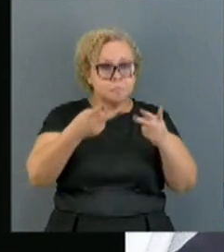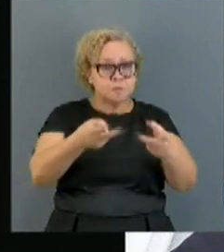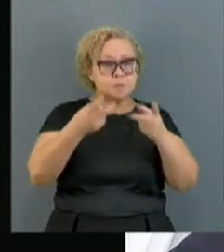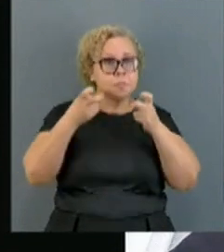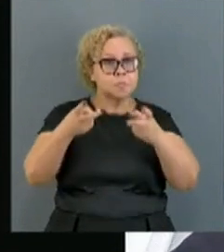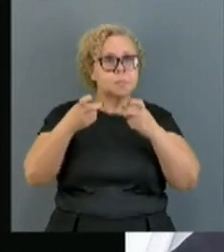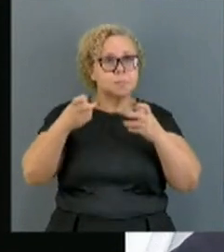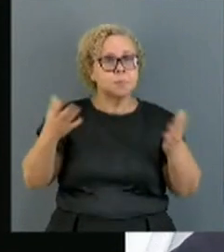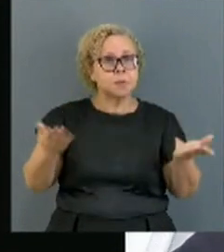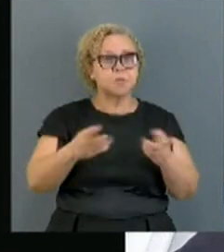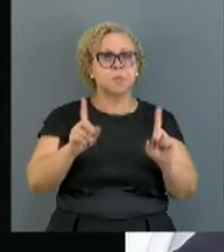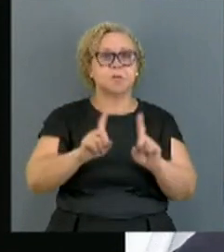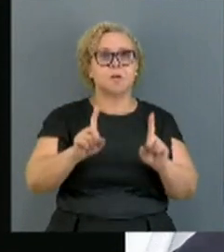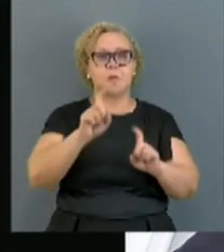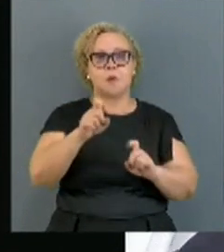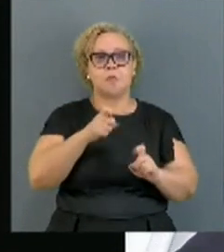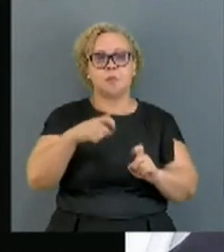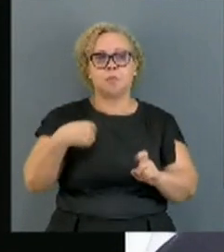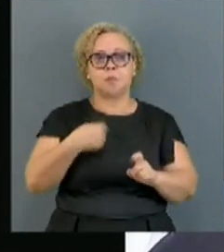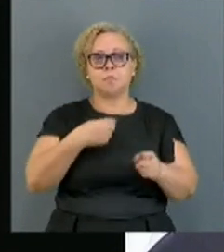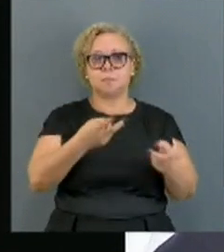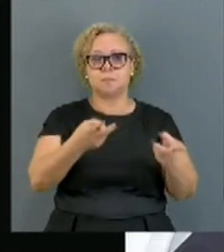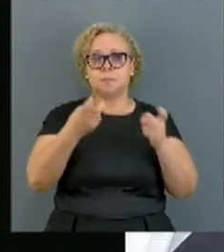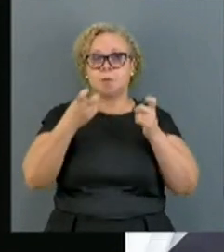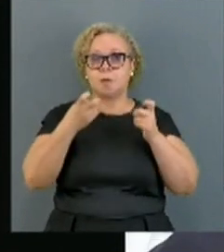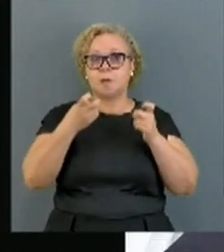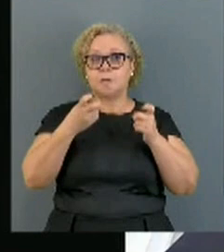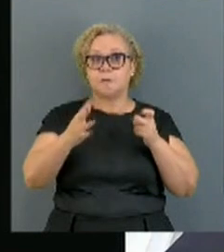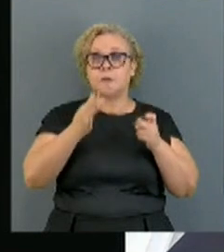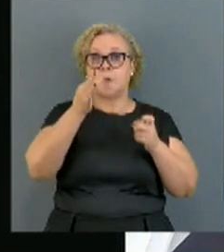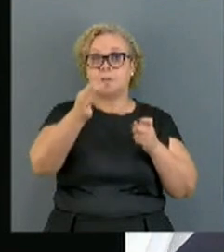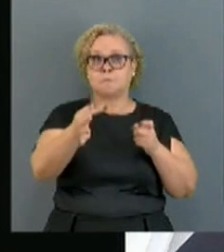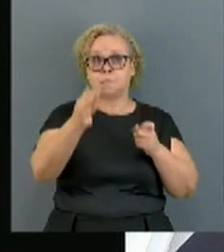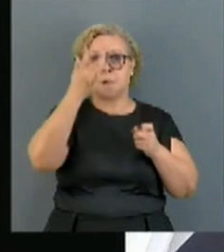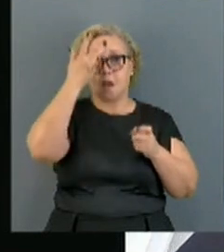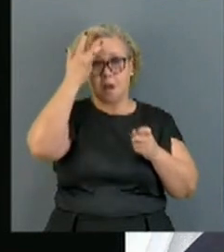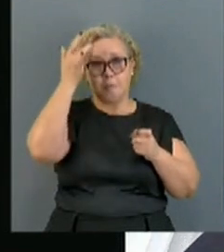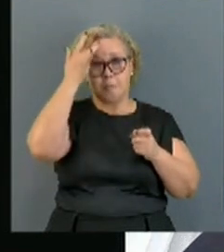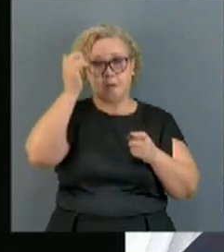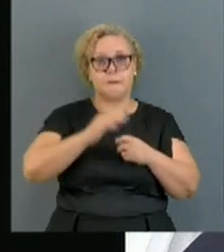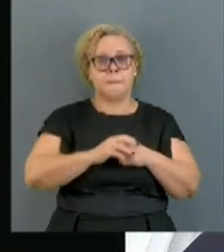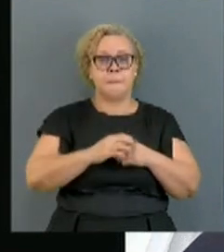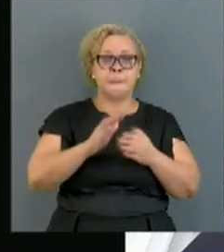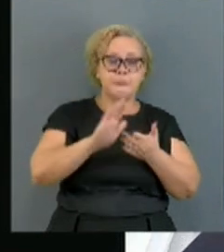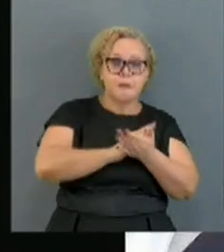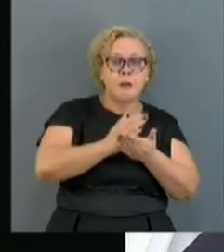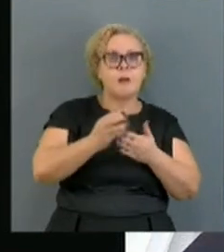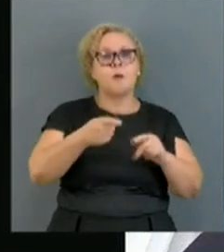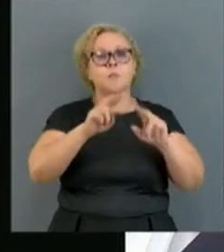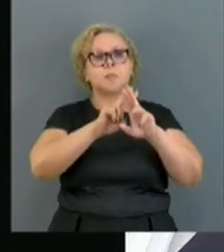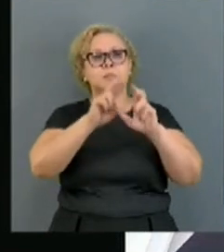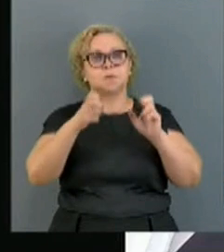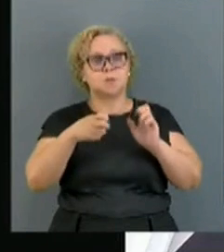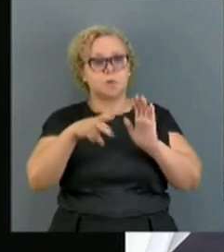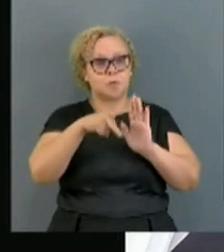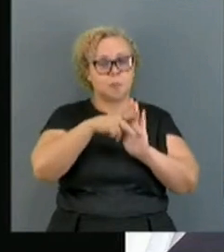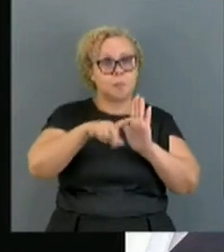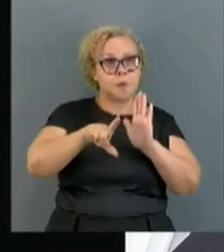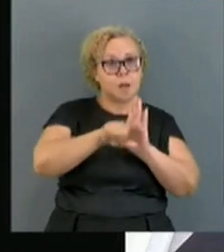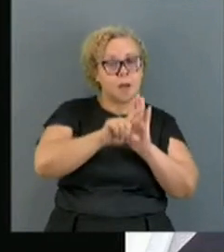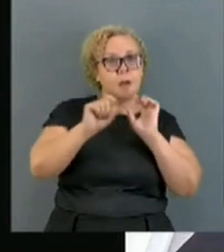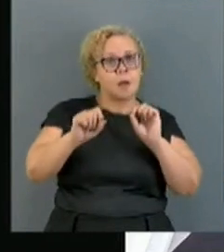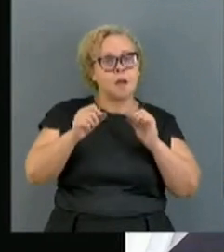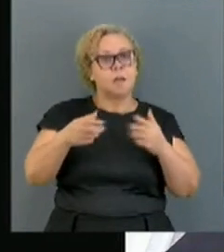necessariamente é o que nós vemos amanhã. Há algumas questões no PL que tentam dar cobertura nisso, mas, de